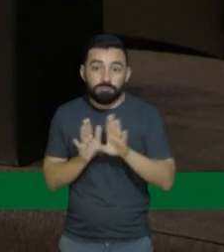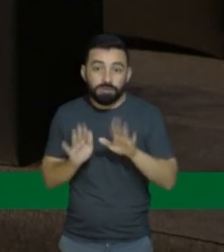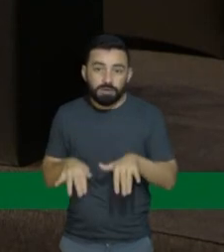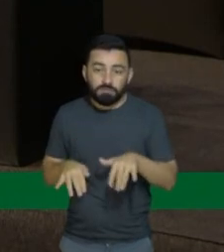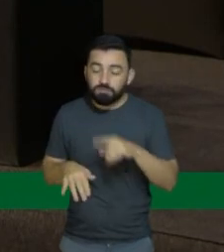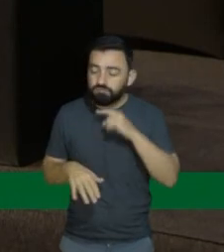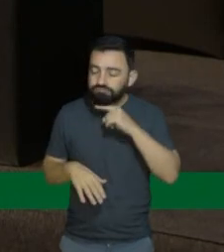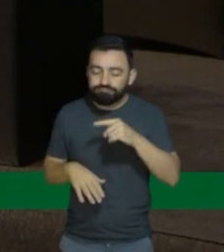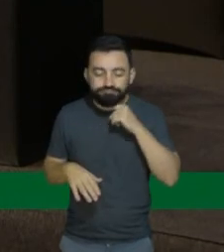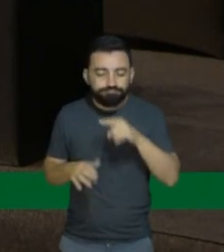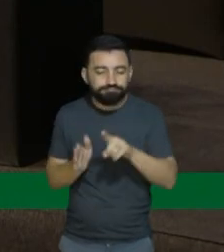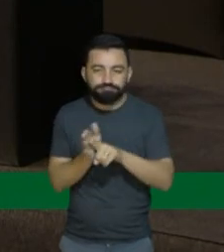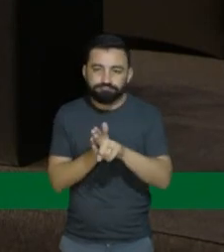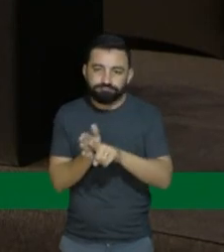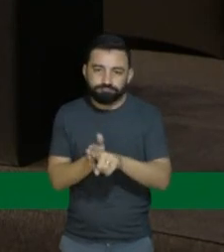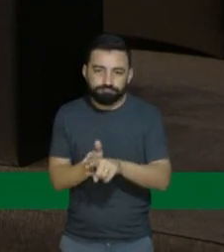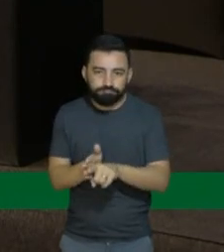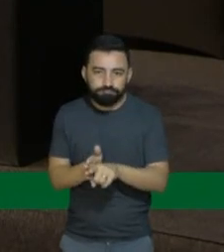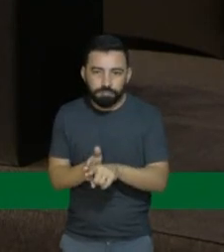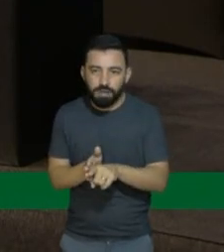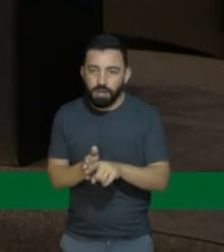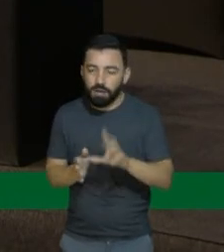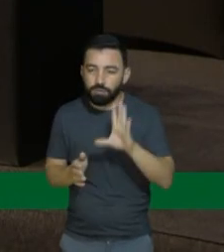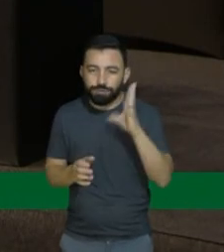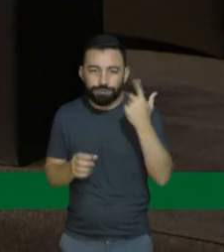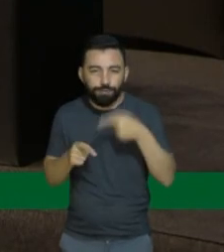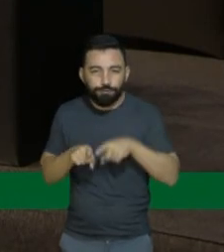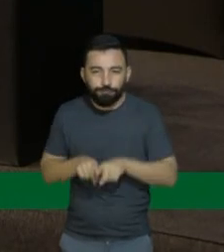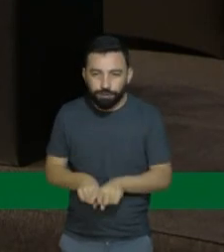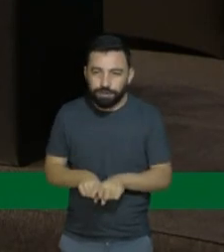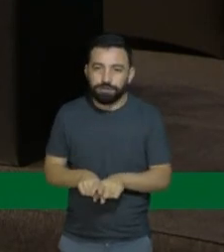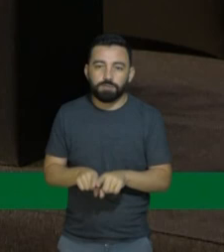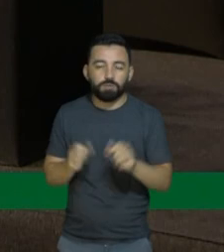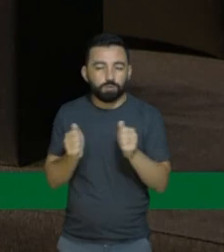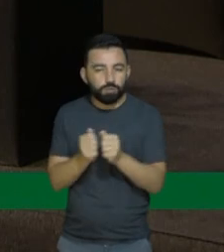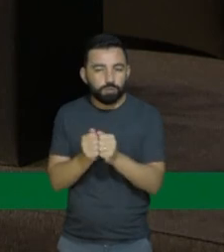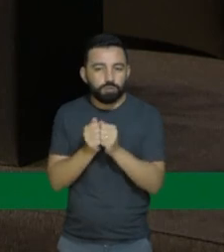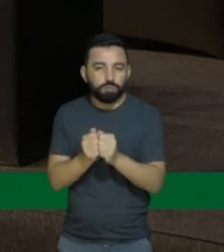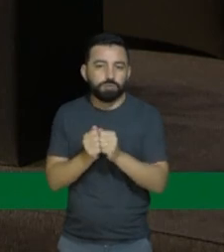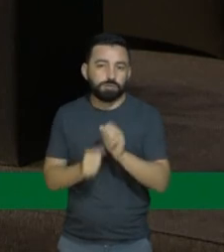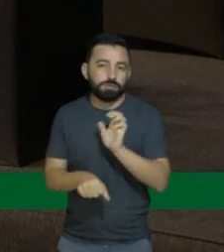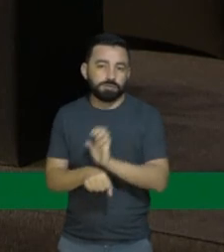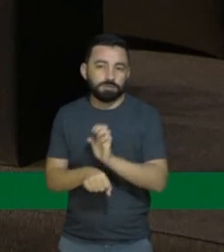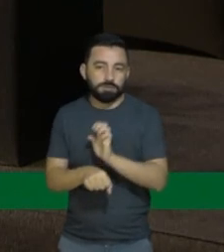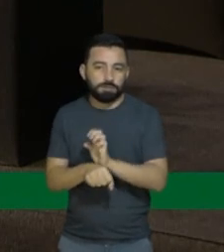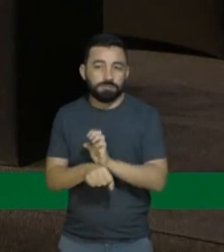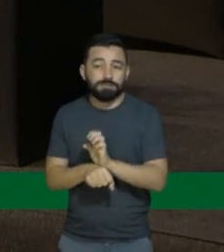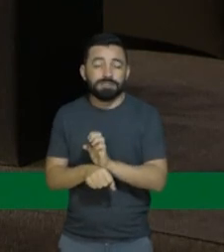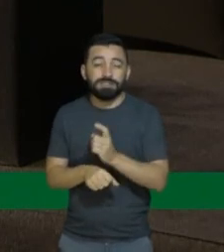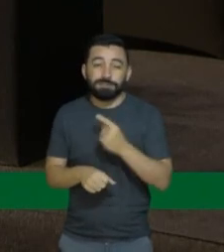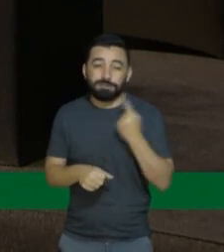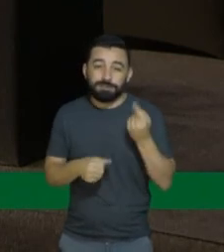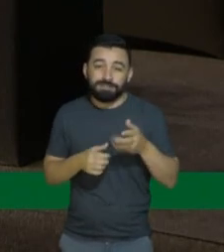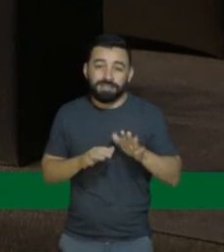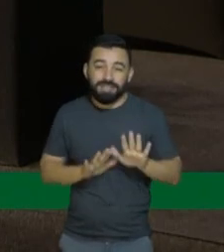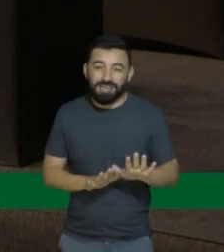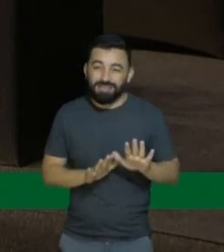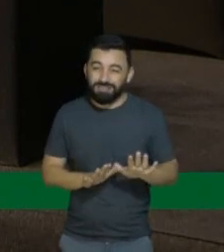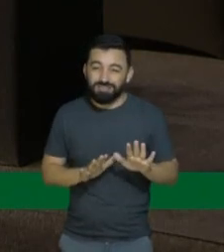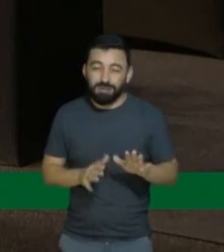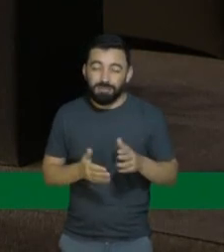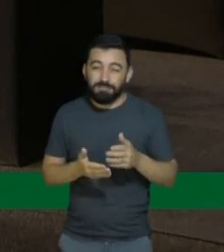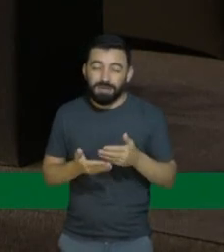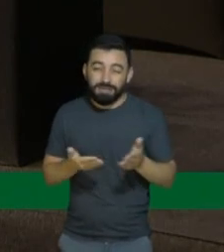analisada não ocorreu um convênio junto ao estado e nós deixamos de receber 6